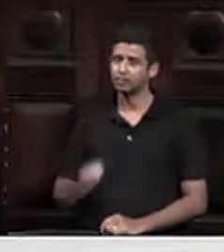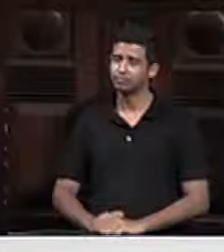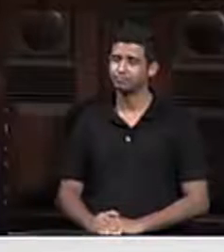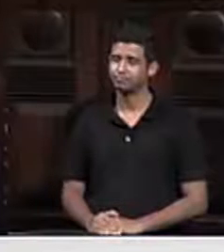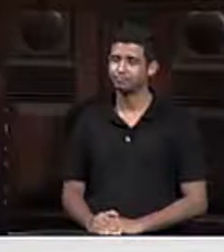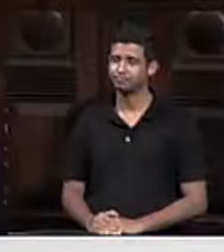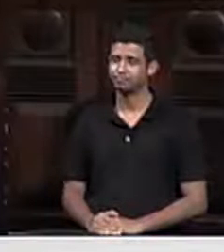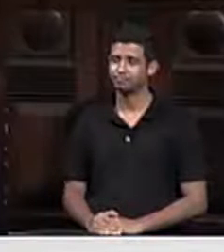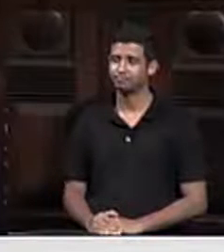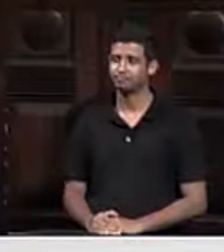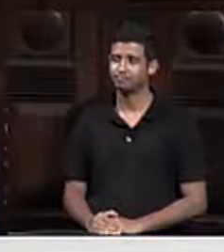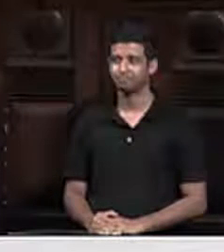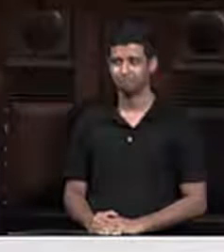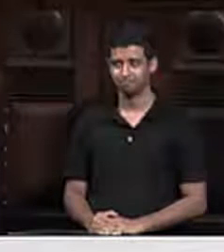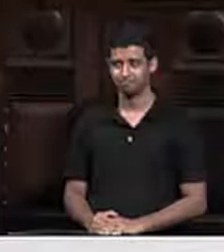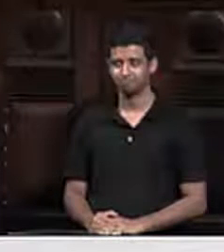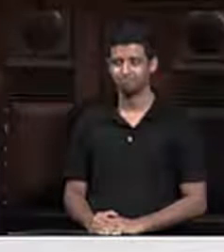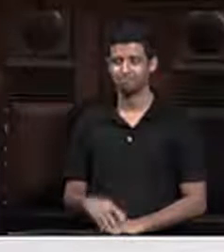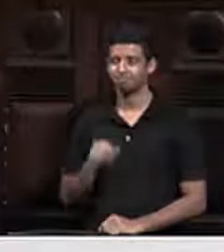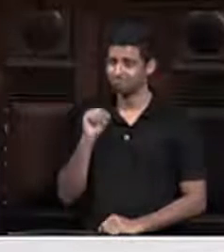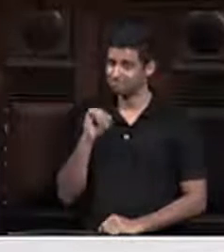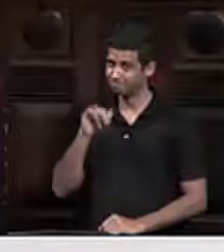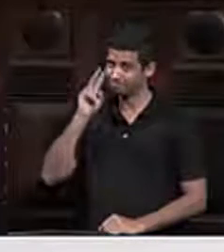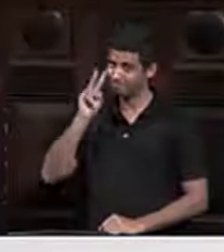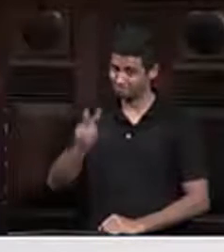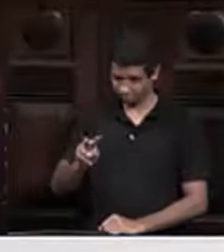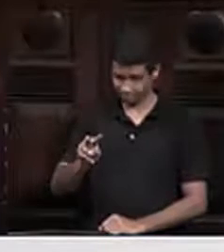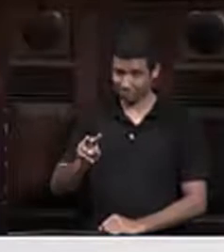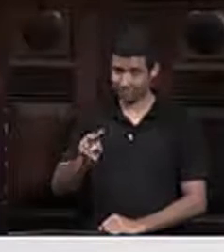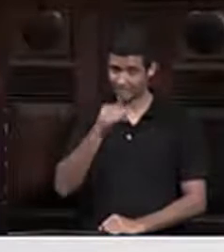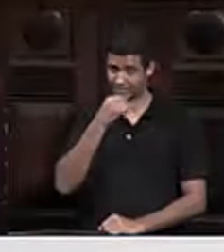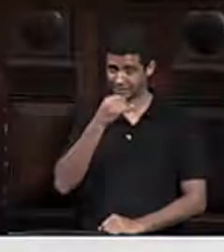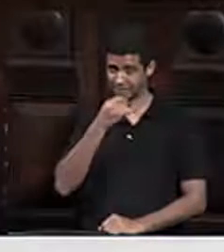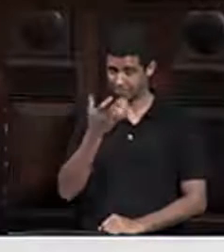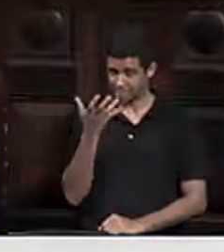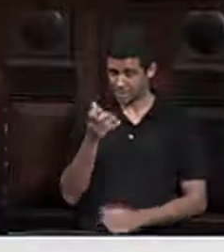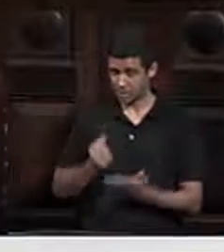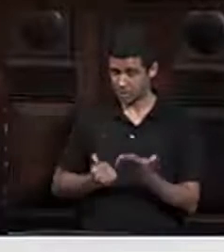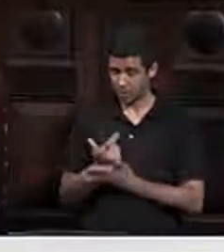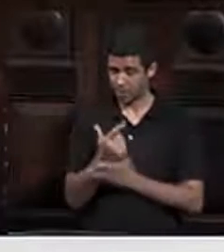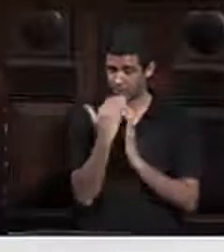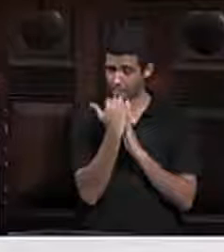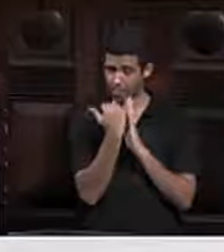Se você olhar a linha daquilo que pretendem comprar,